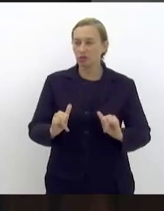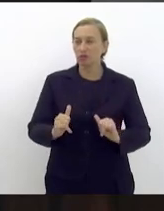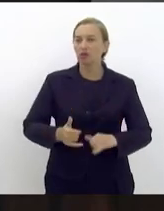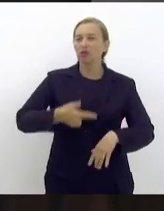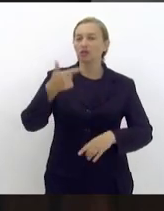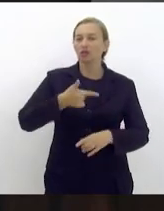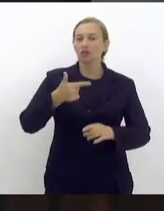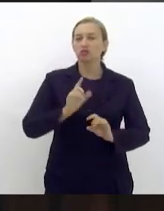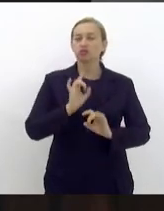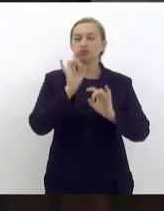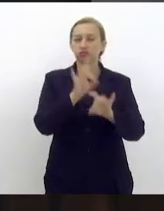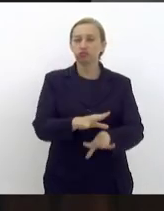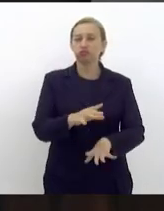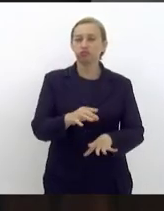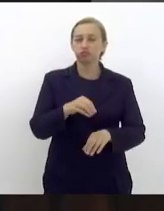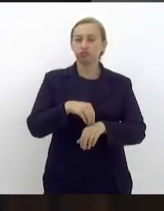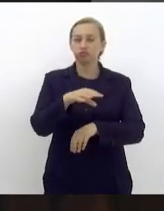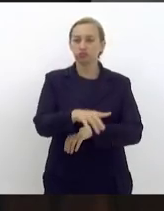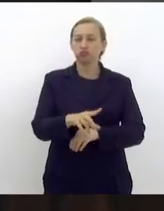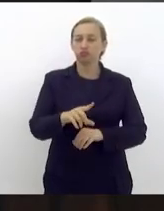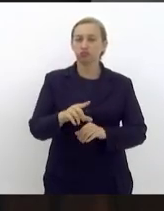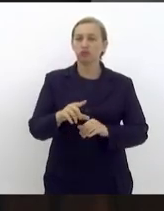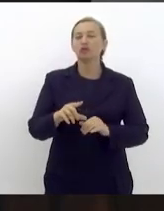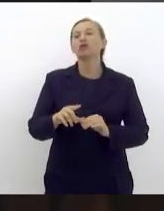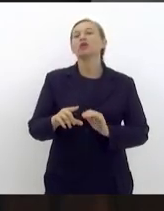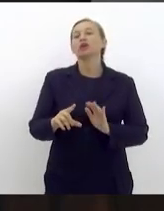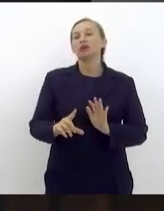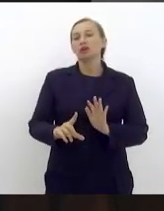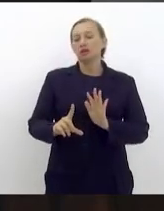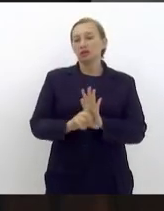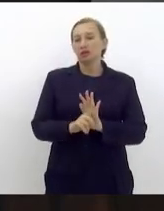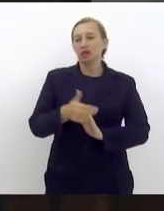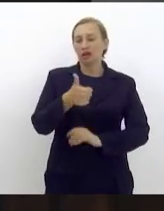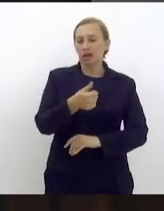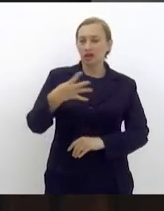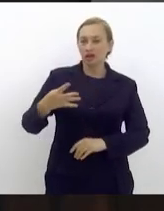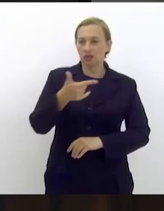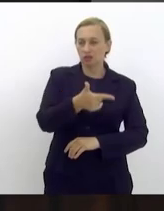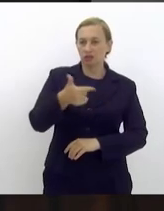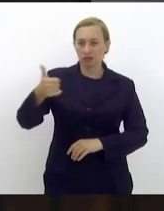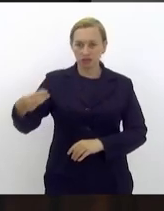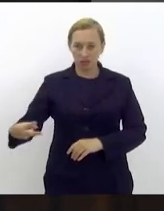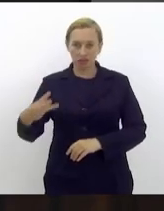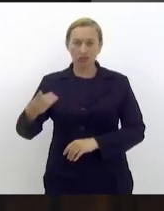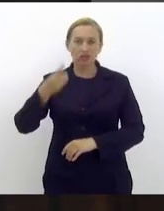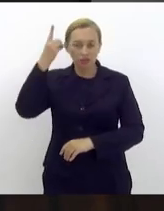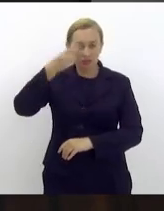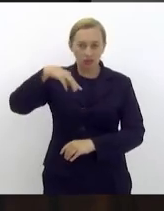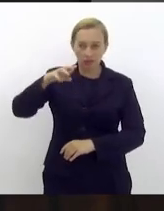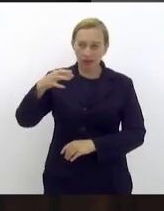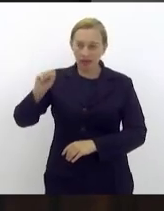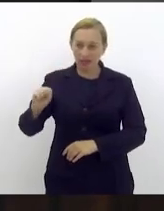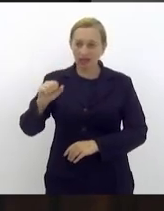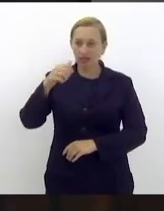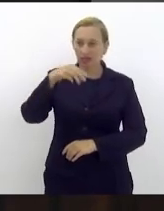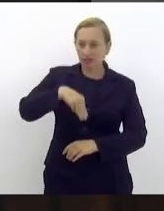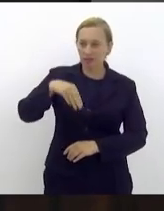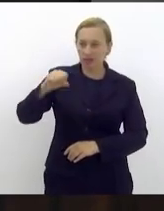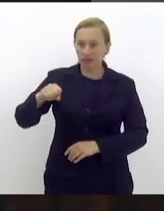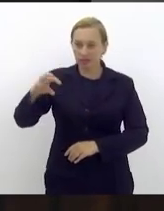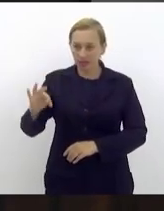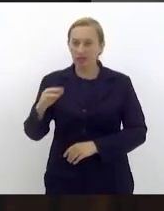discussão única, indicação legislativa número 14 de 2023, de autoria da deputada Marina, do MST,